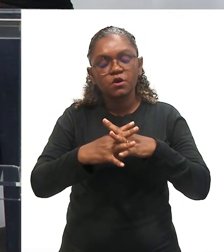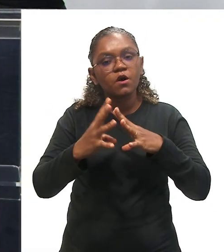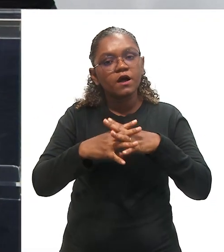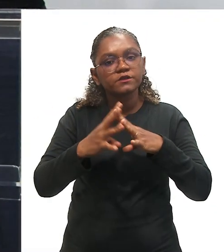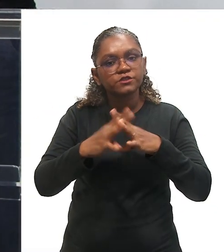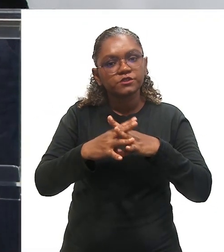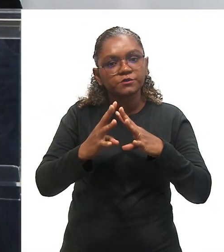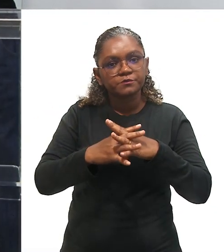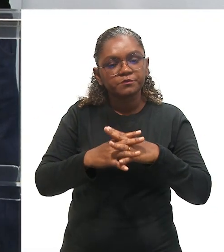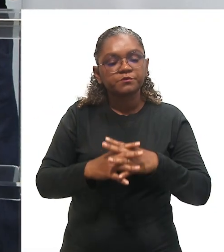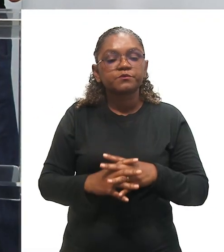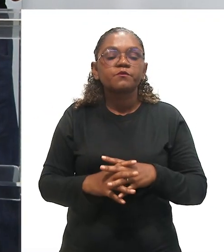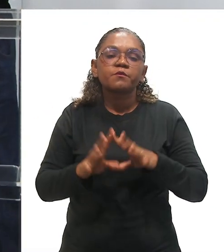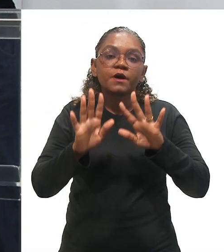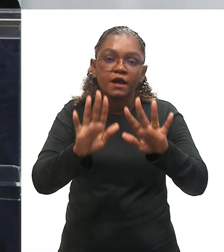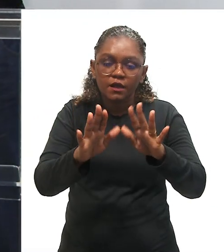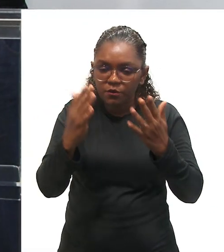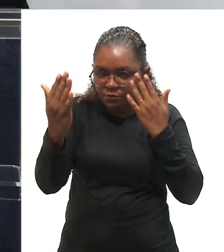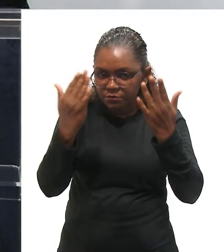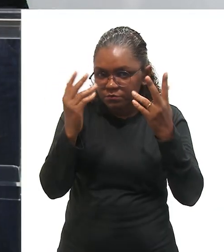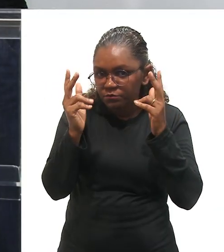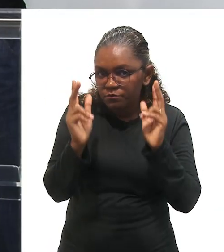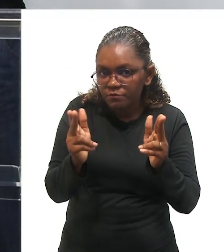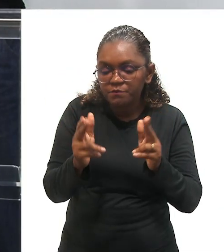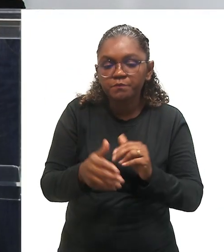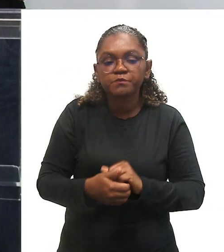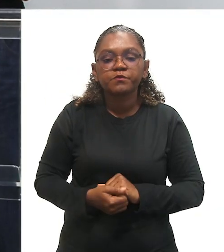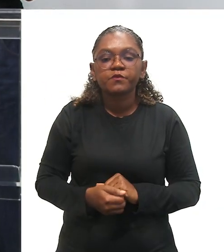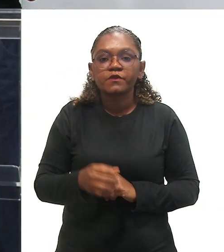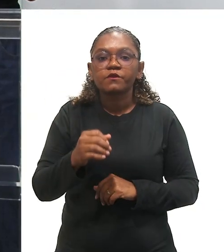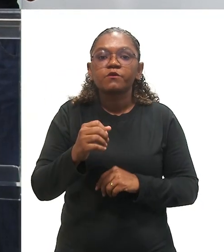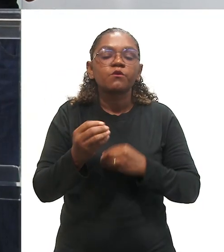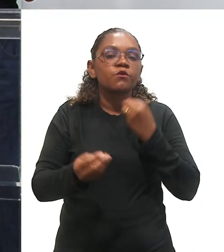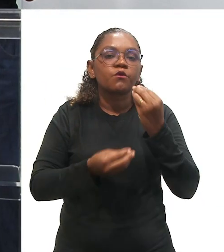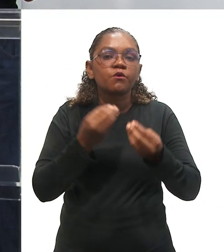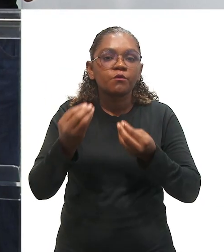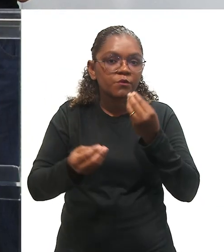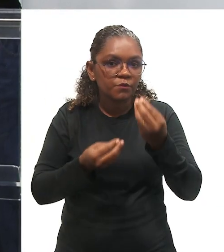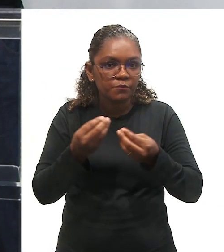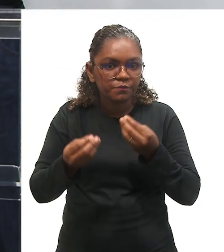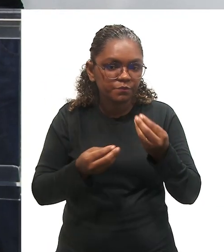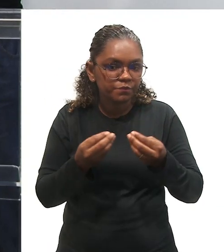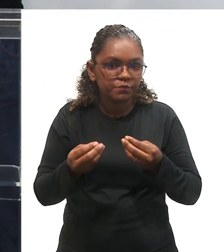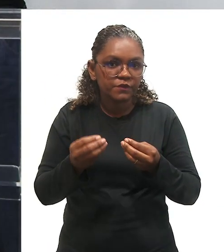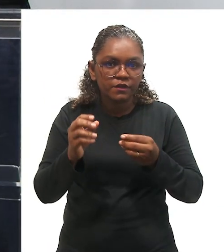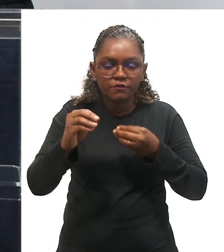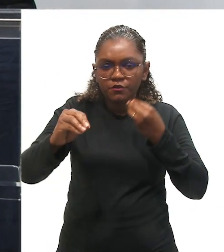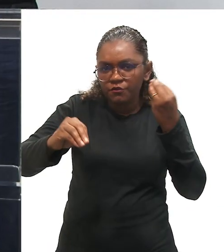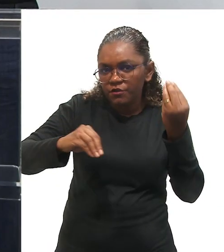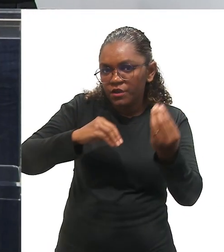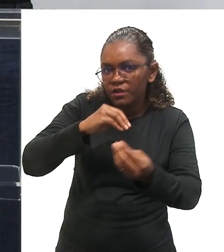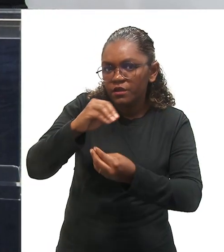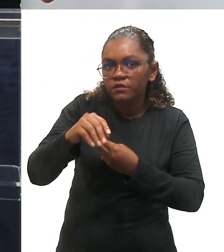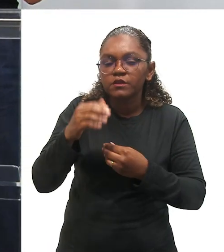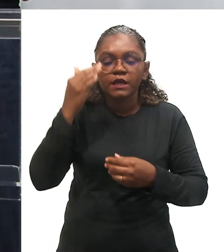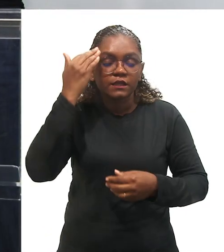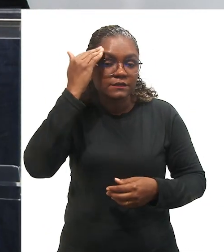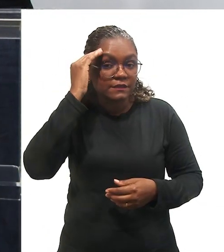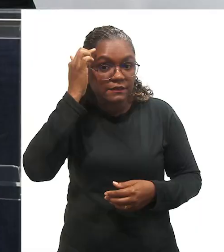um orçamento, o que é um financeiro. Então, vamos começar da base, para que você possa ir se